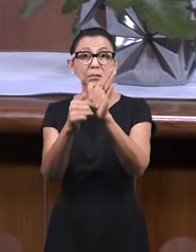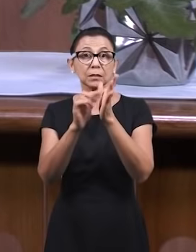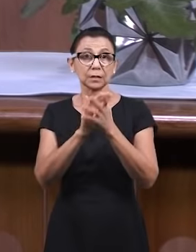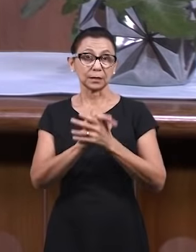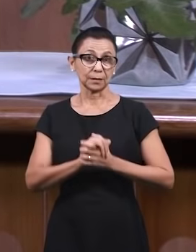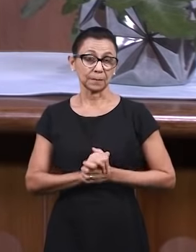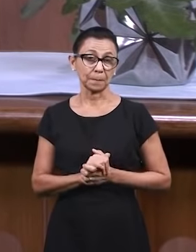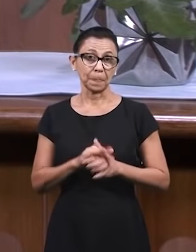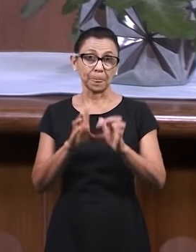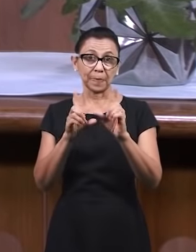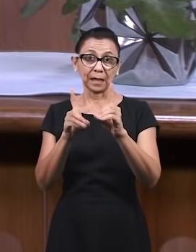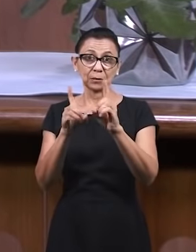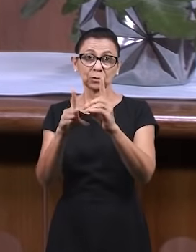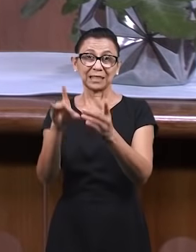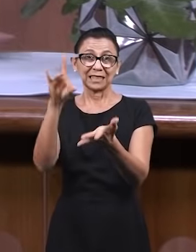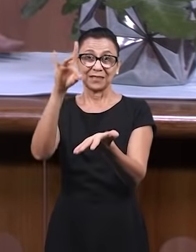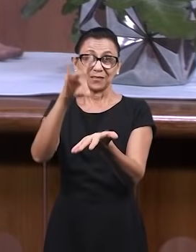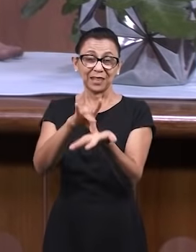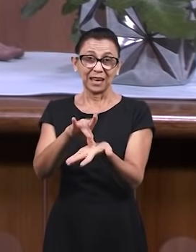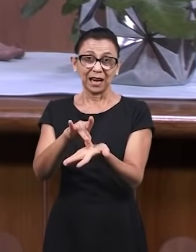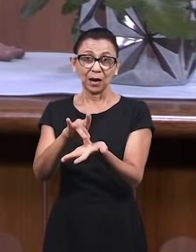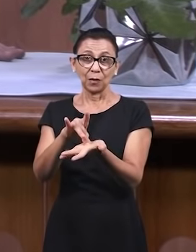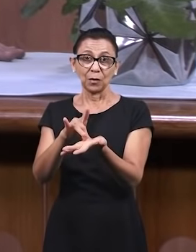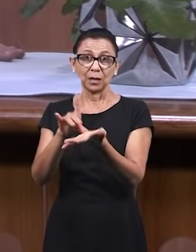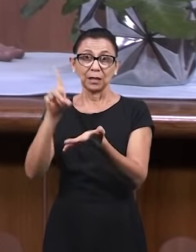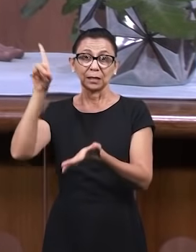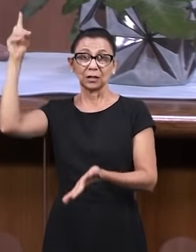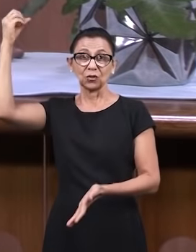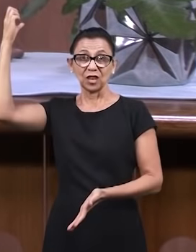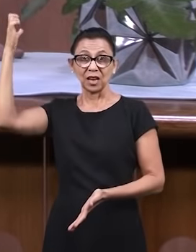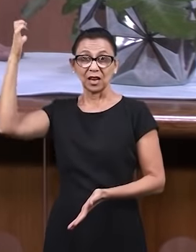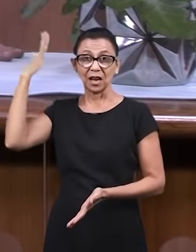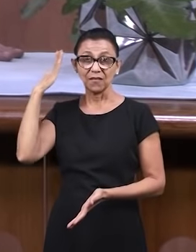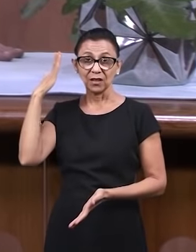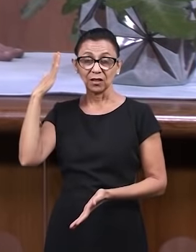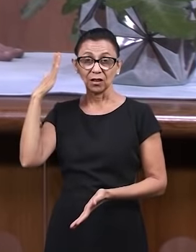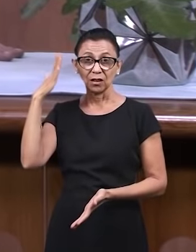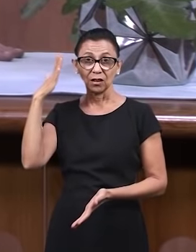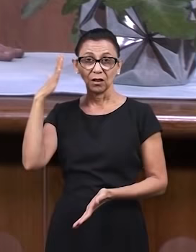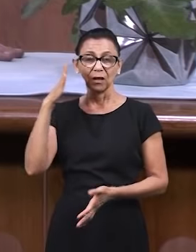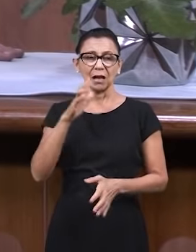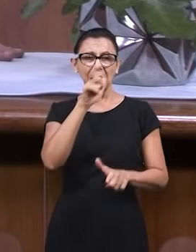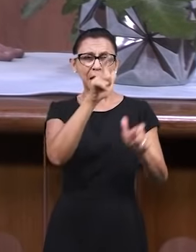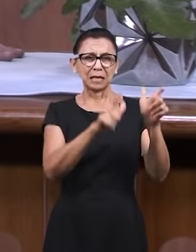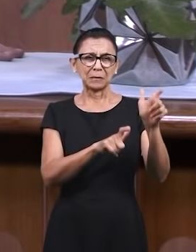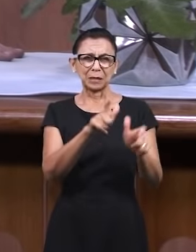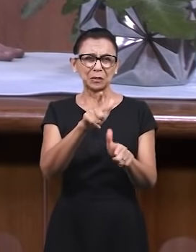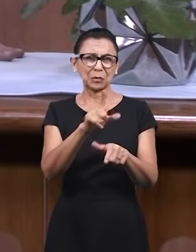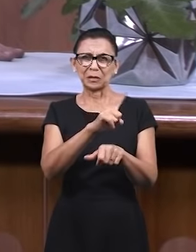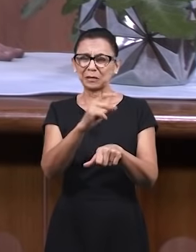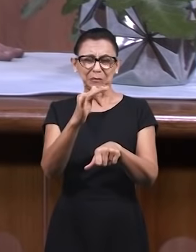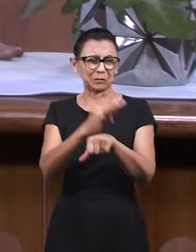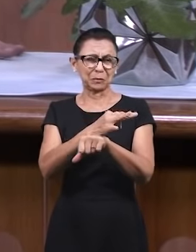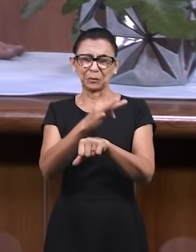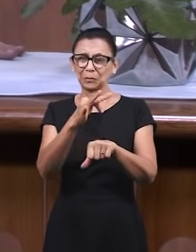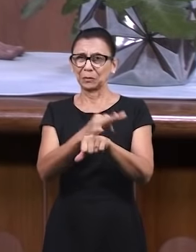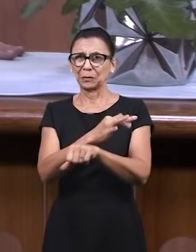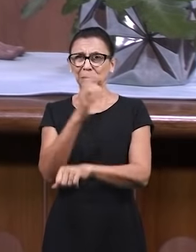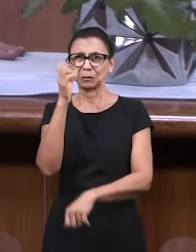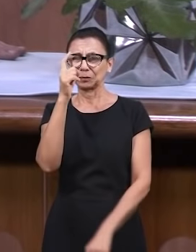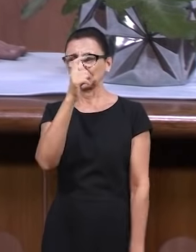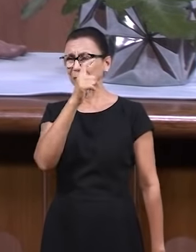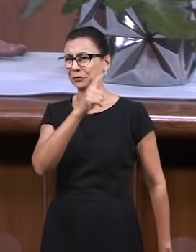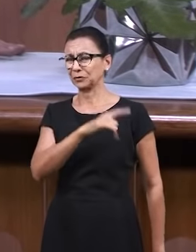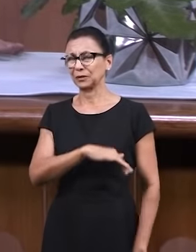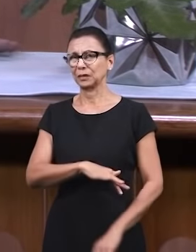daquilo que é revelado pelo Pai. E o próprio Senhor Jesus disse assim: ninguém pode vir a mim se